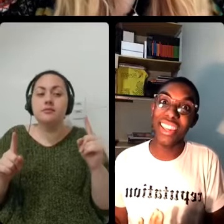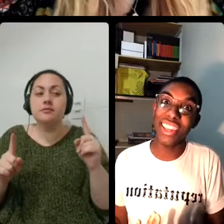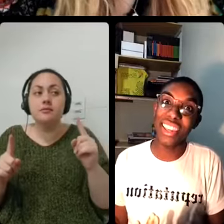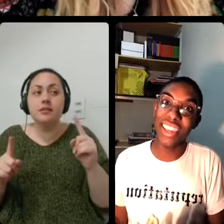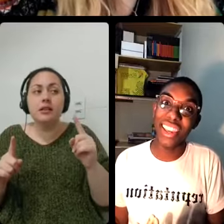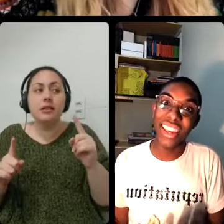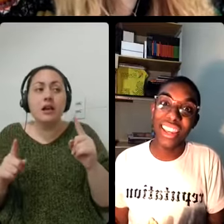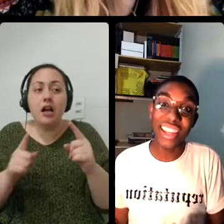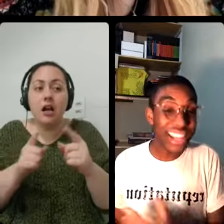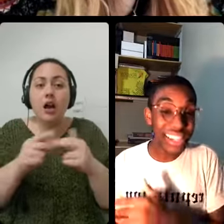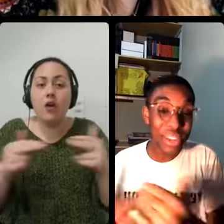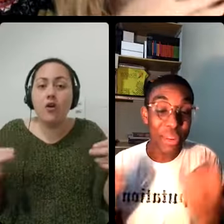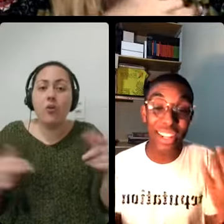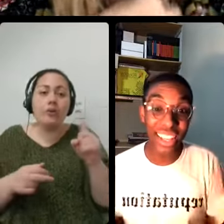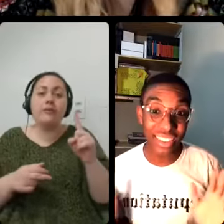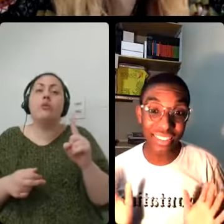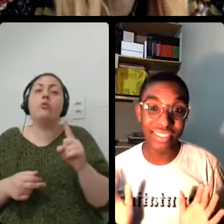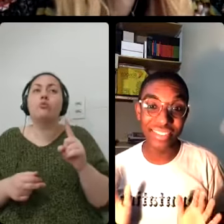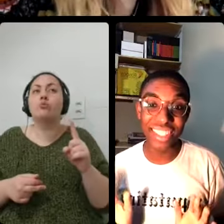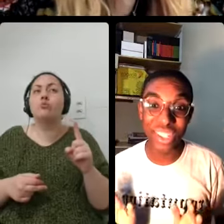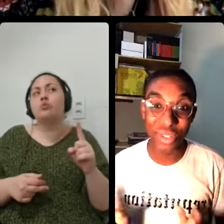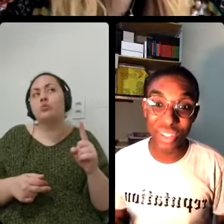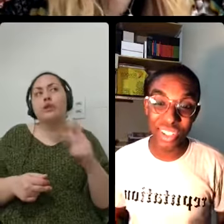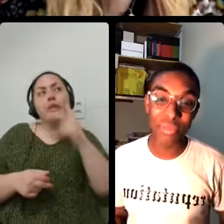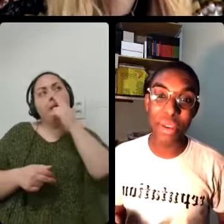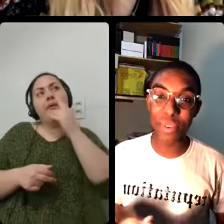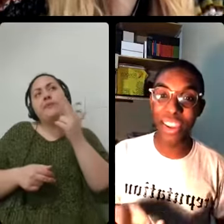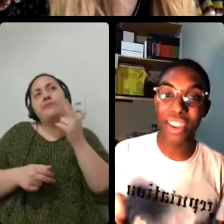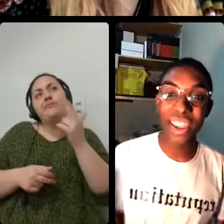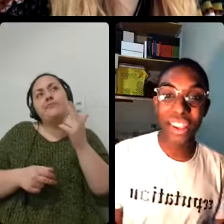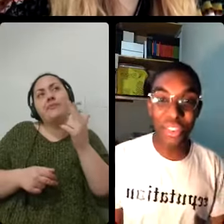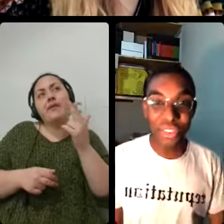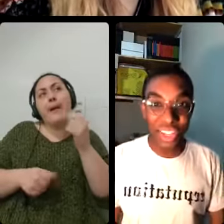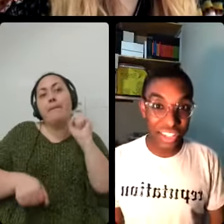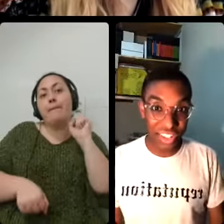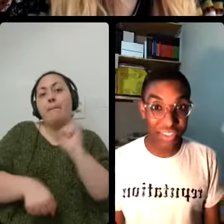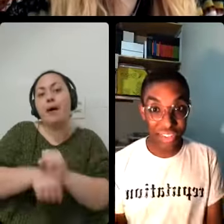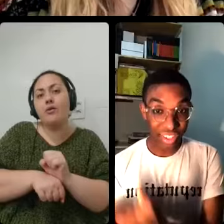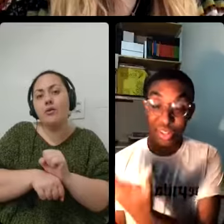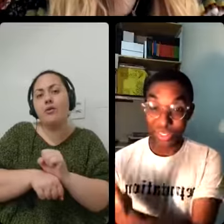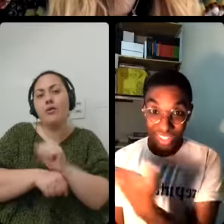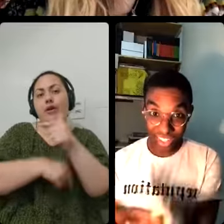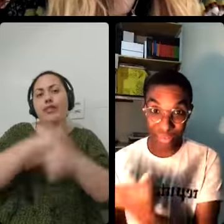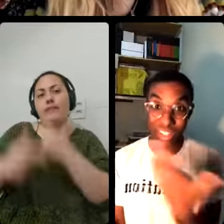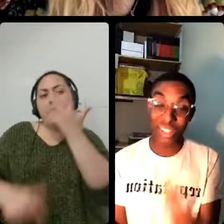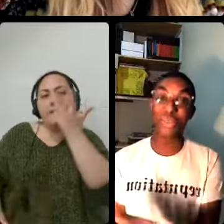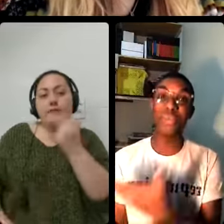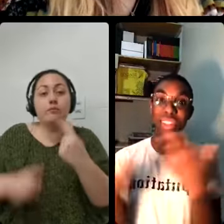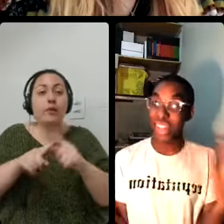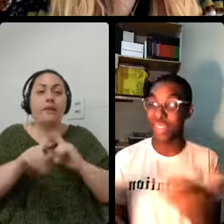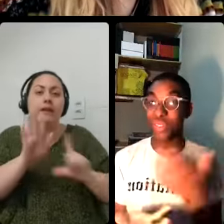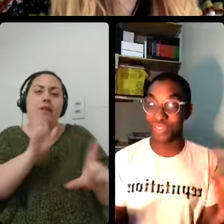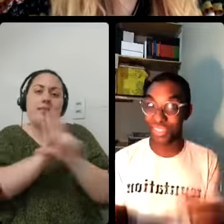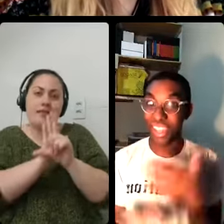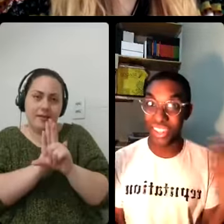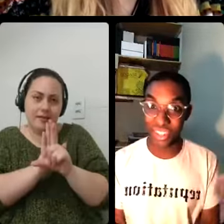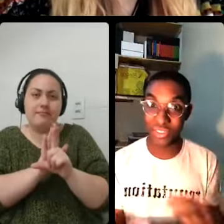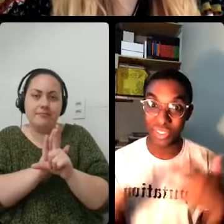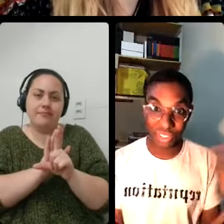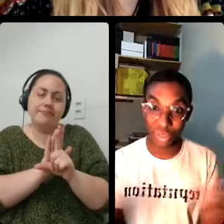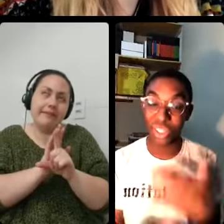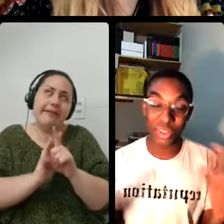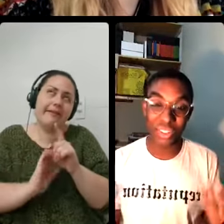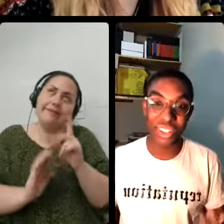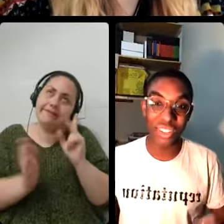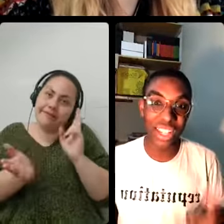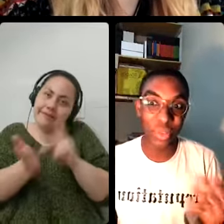né? E nem sempre a lei ajuda também, porque no fim a gente vê o que está acontecendo no Brasil e nada, né? A gente vê